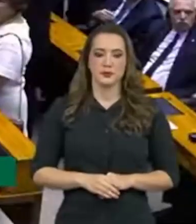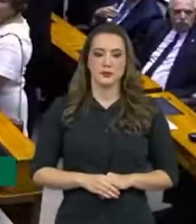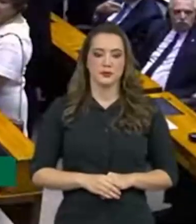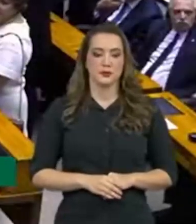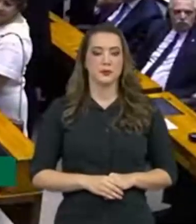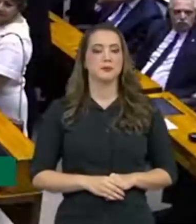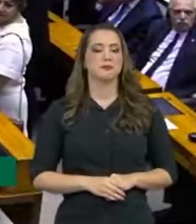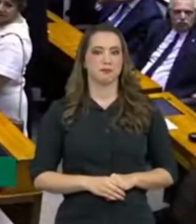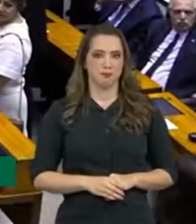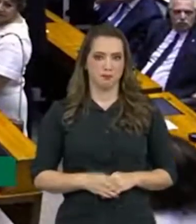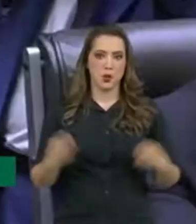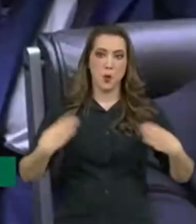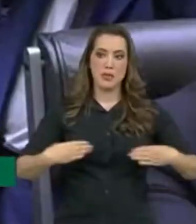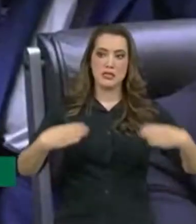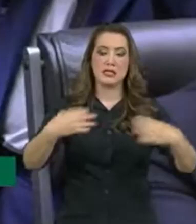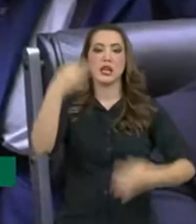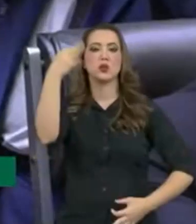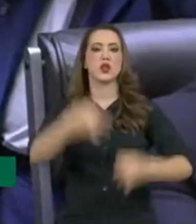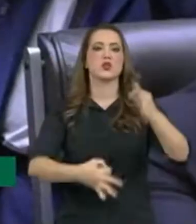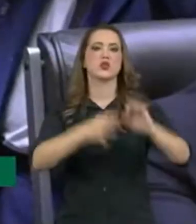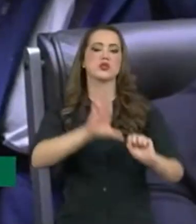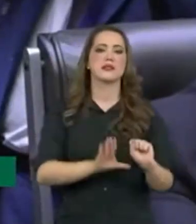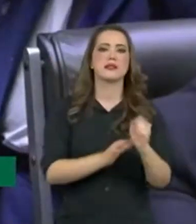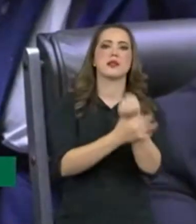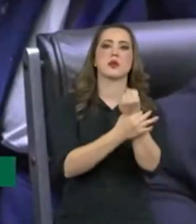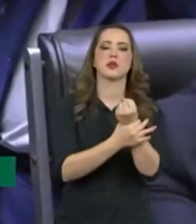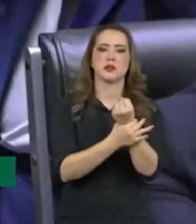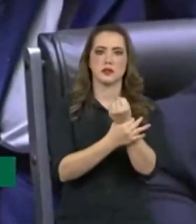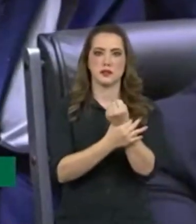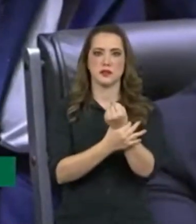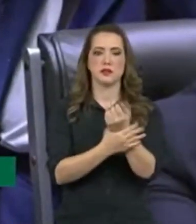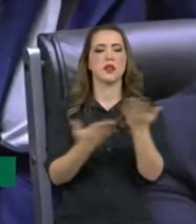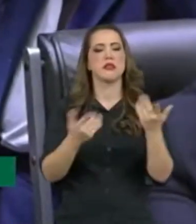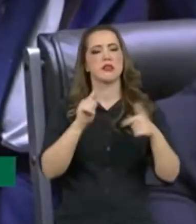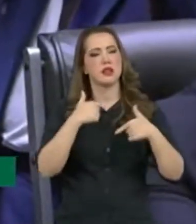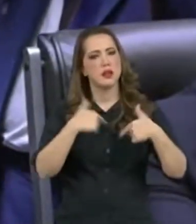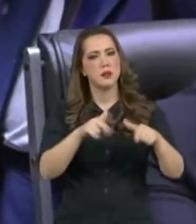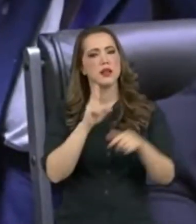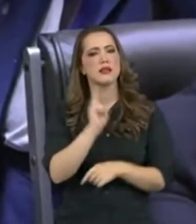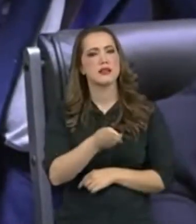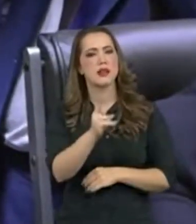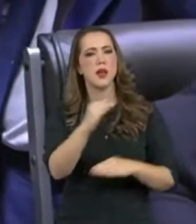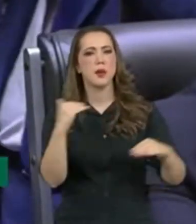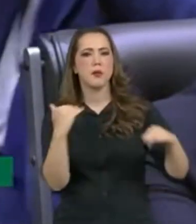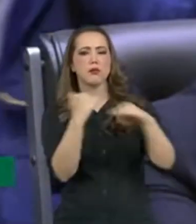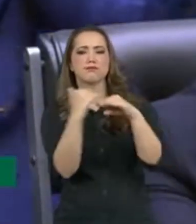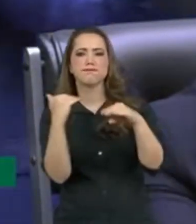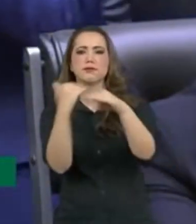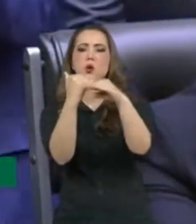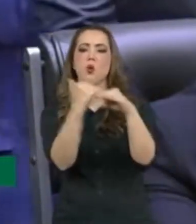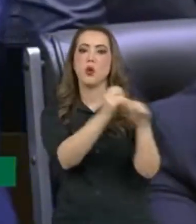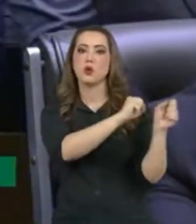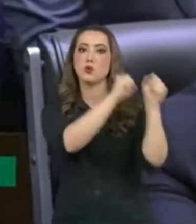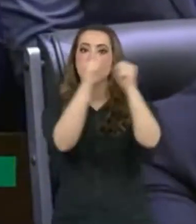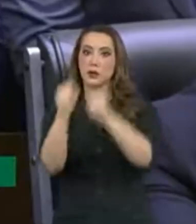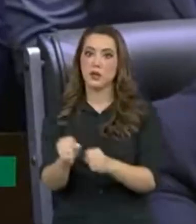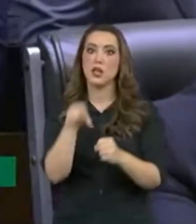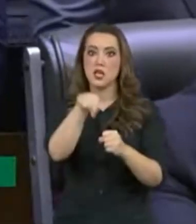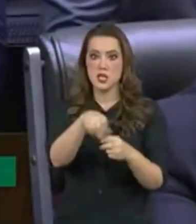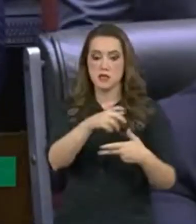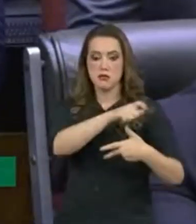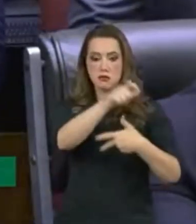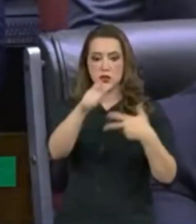O Ministério da Justiça e da Segurança Pública atuará para harmonizar os poderes e entes